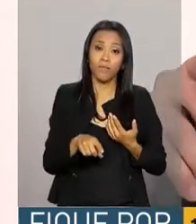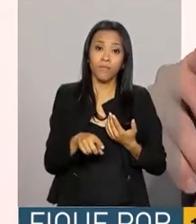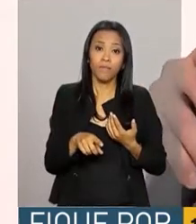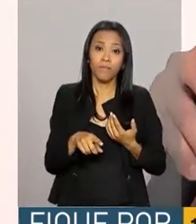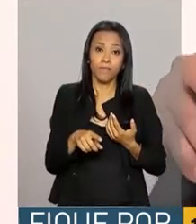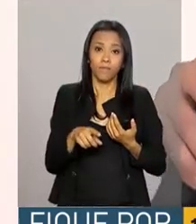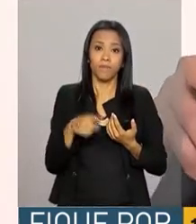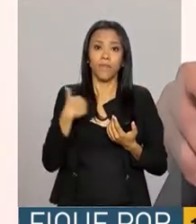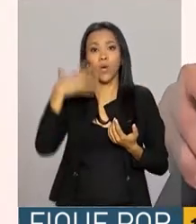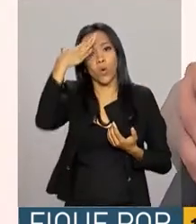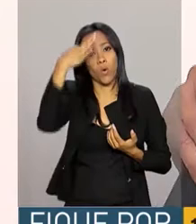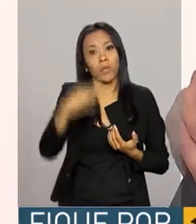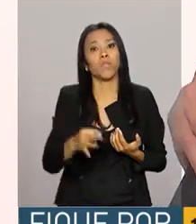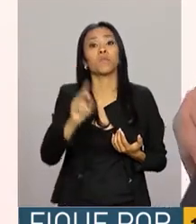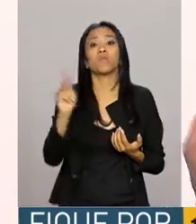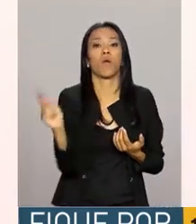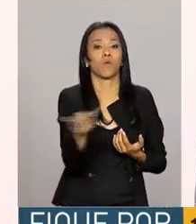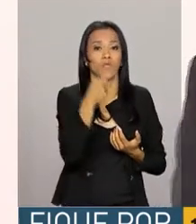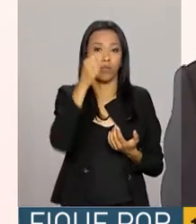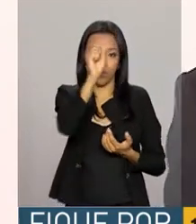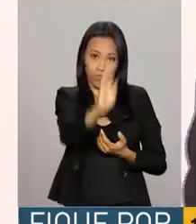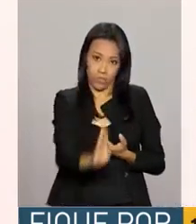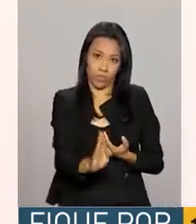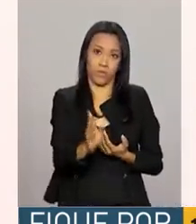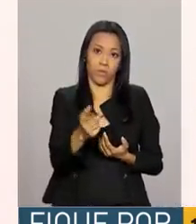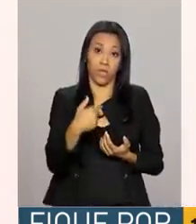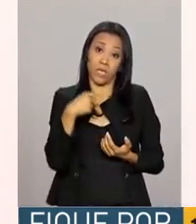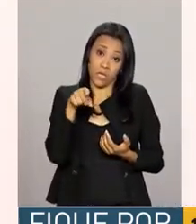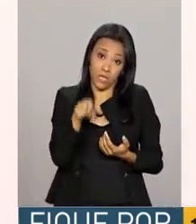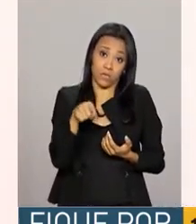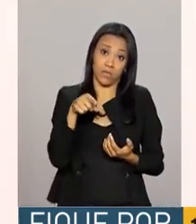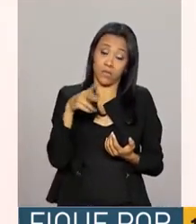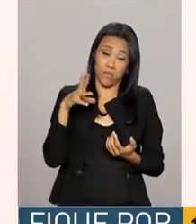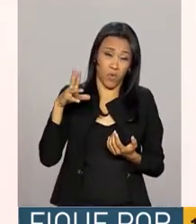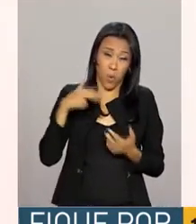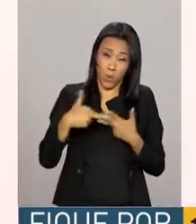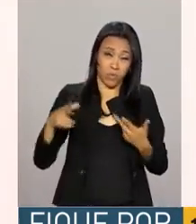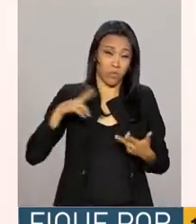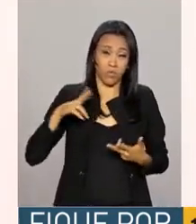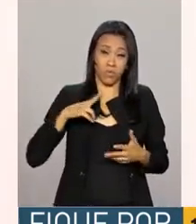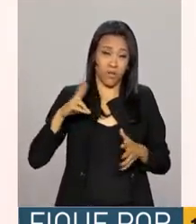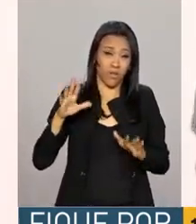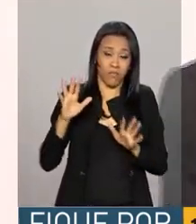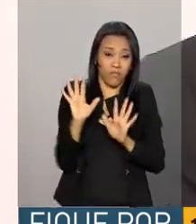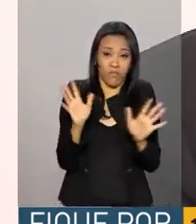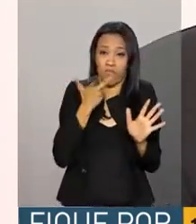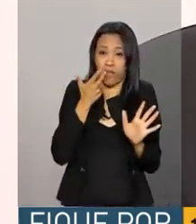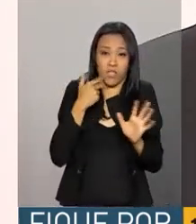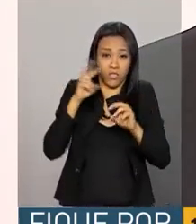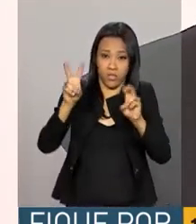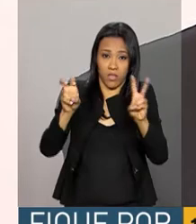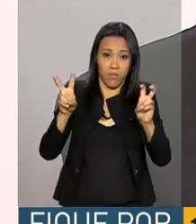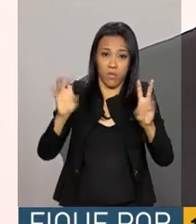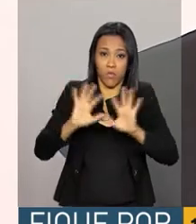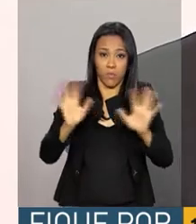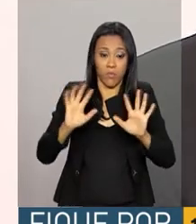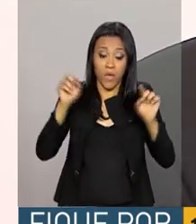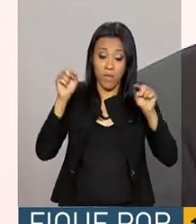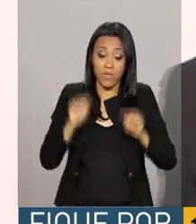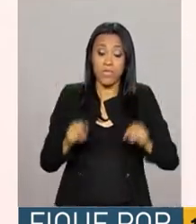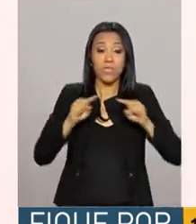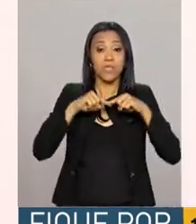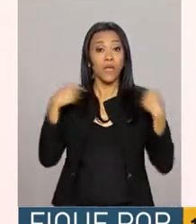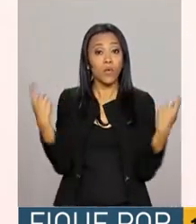compreende o que está acontecendo e neste particular é pra não vou tratar desse tema agora mas é evidente que esta reunião este café